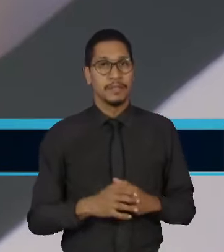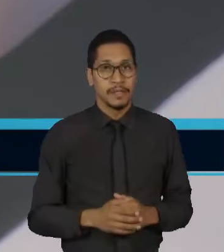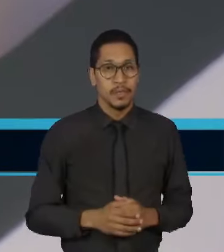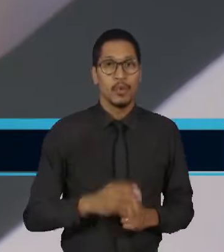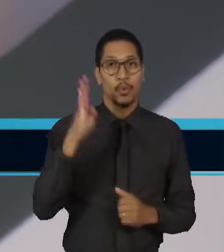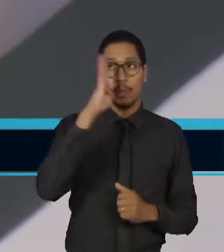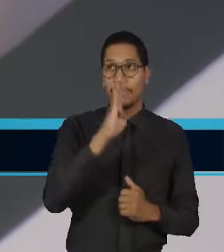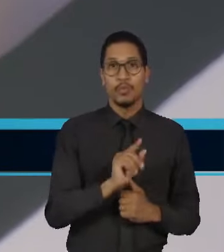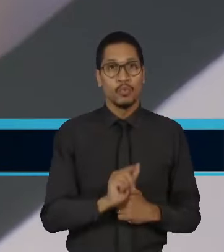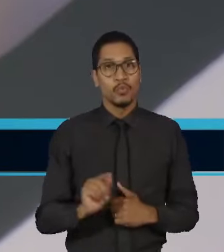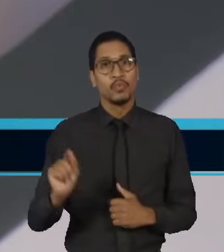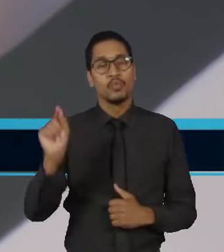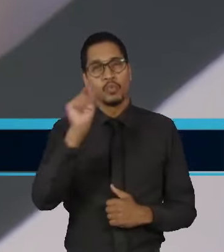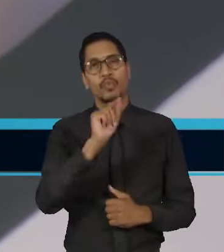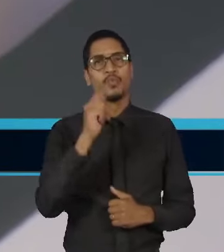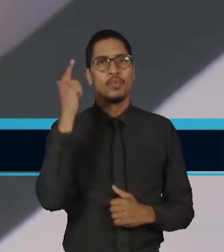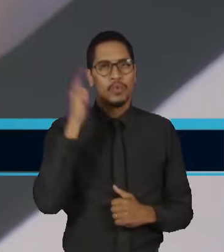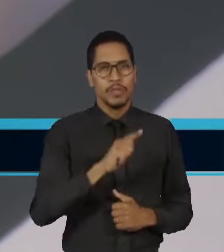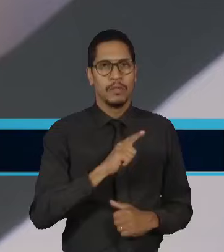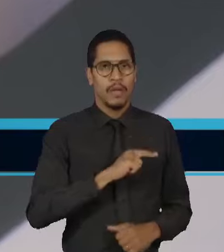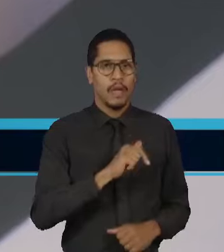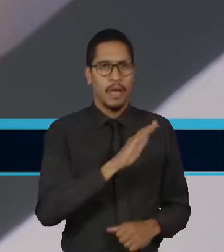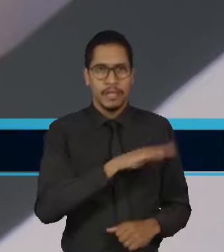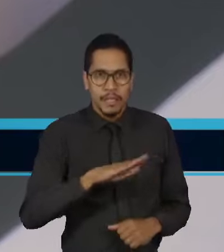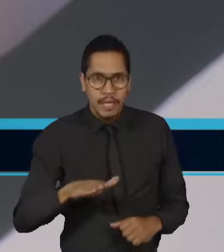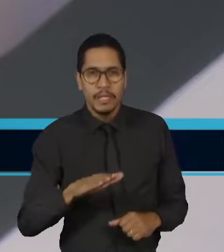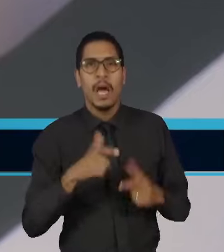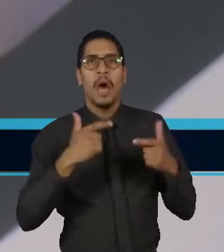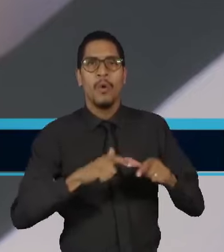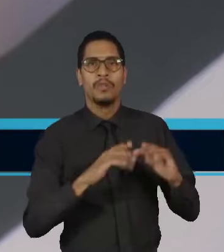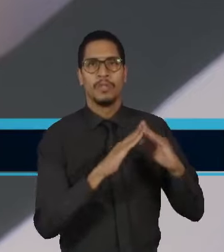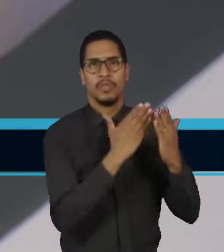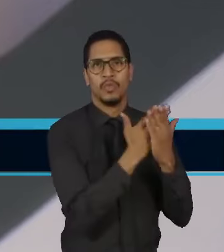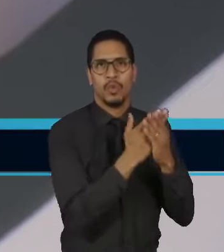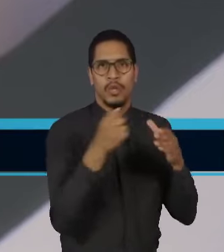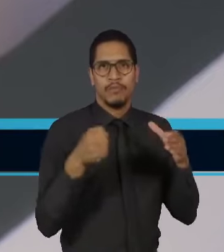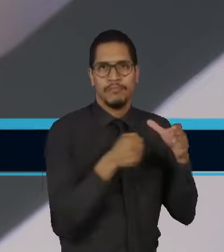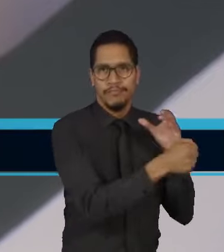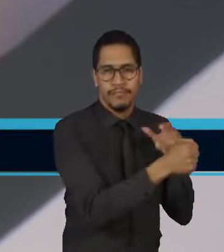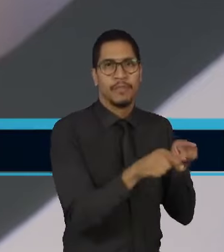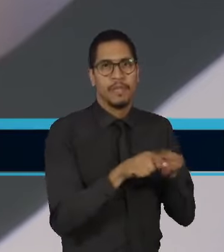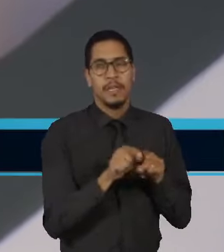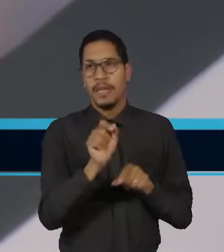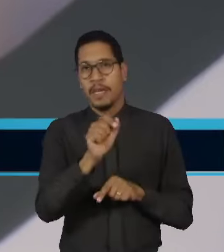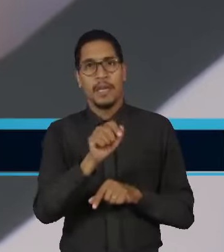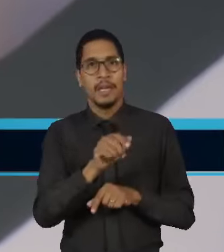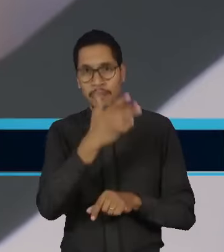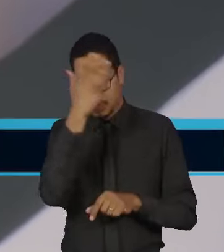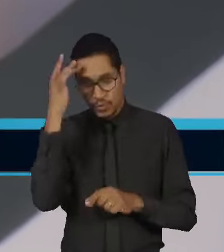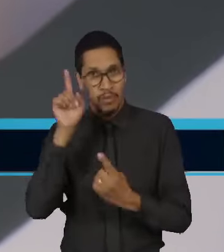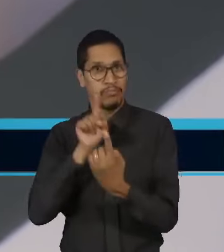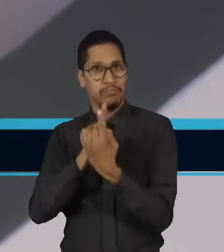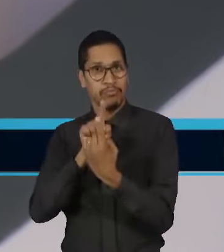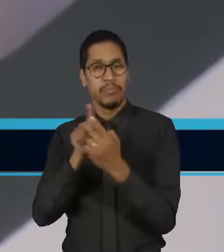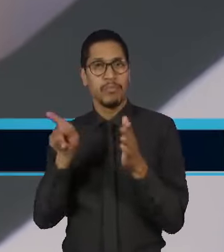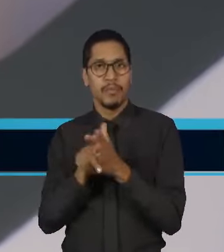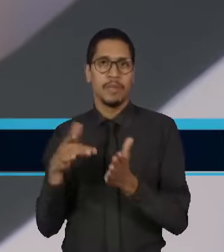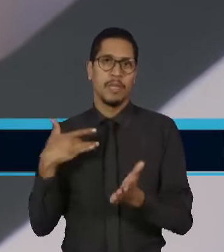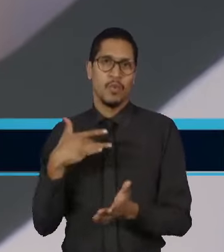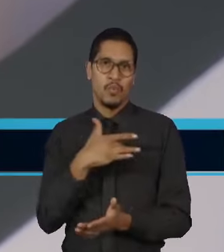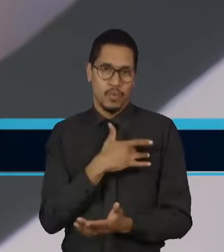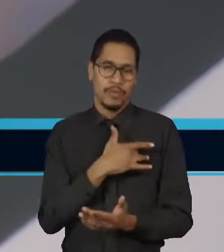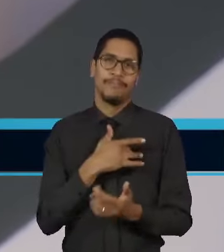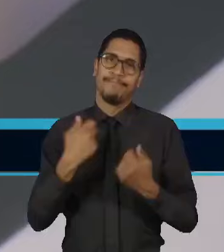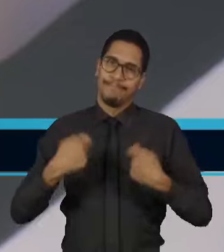o Brasil a gente tenha as crianças na escola e as pessoas com capacidade de serem atendidas num sistema de saúde que